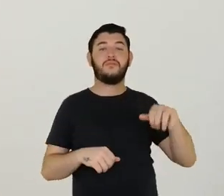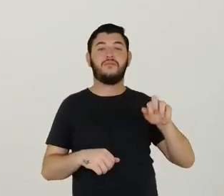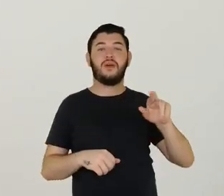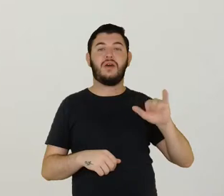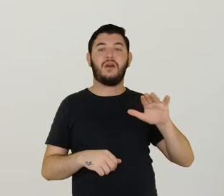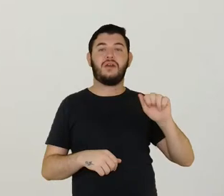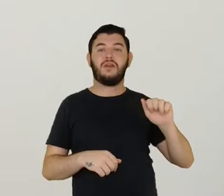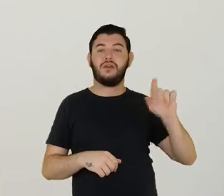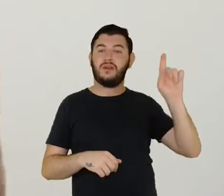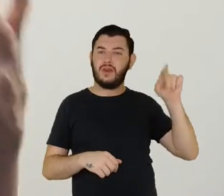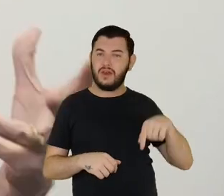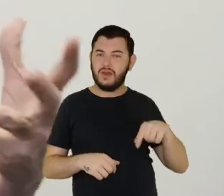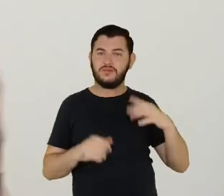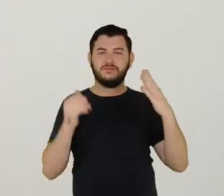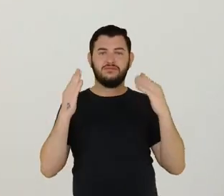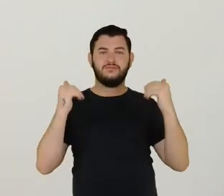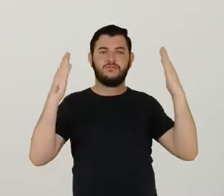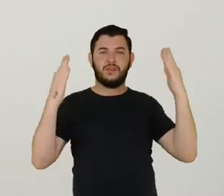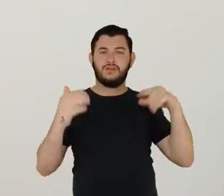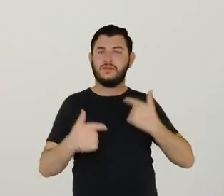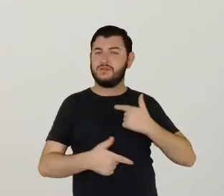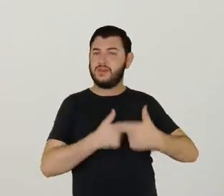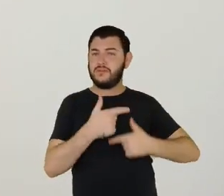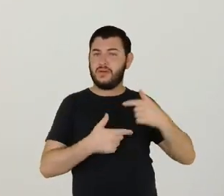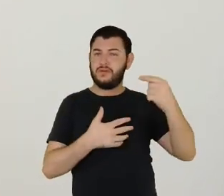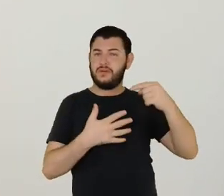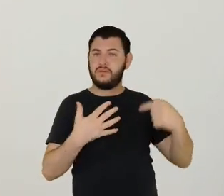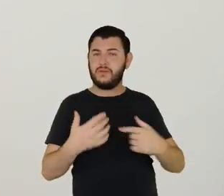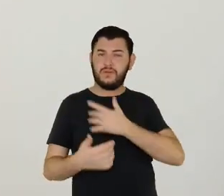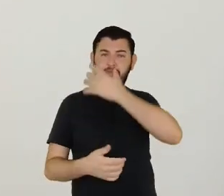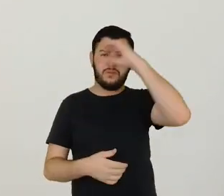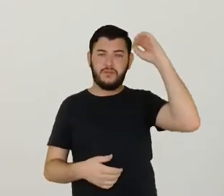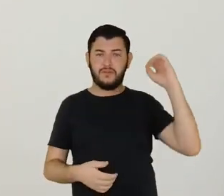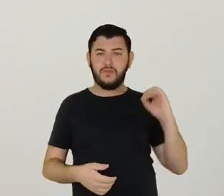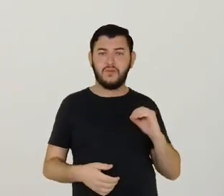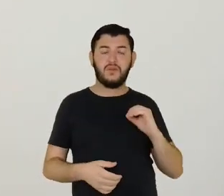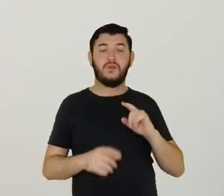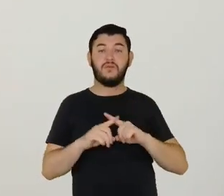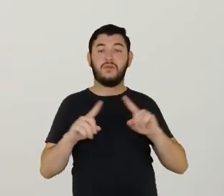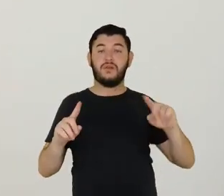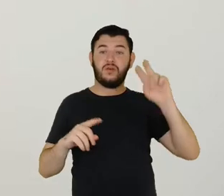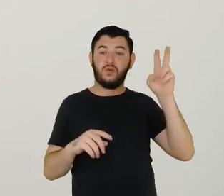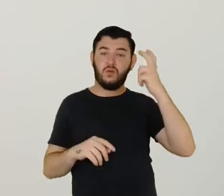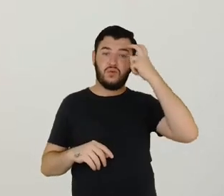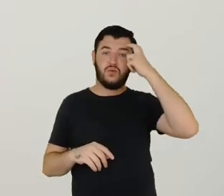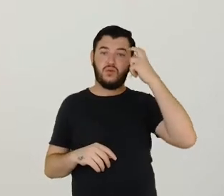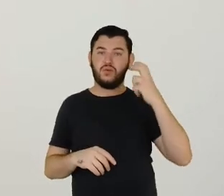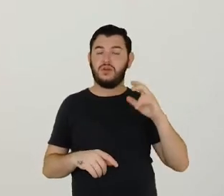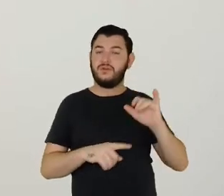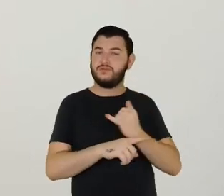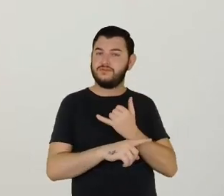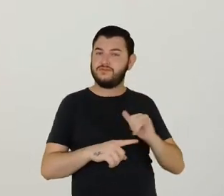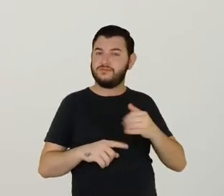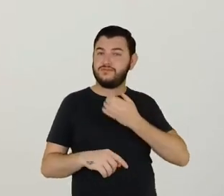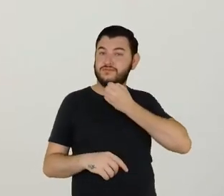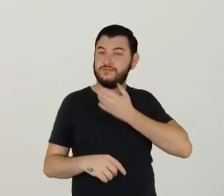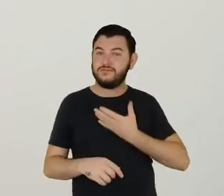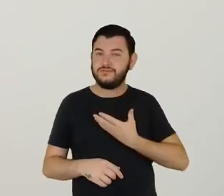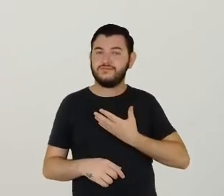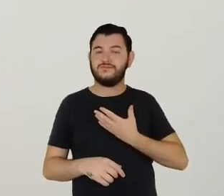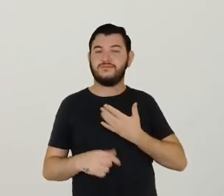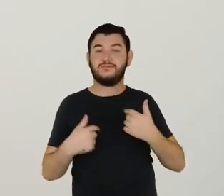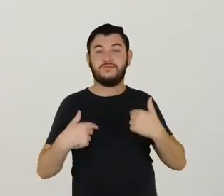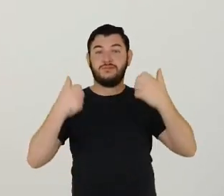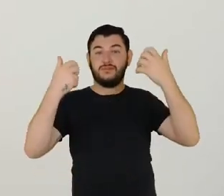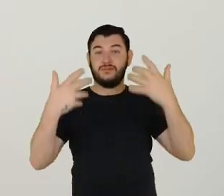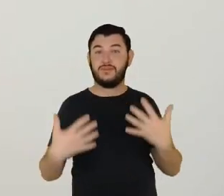e eu acho que a cultura é um melhor caminho. Eu falei, Quaquá, agora me veio uma ideia louca. Vamos amanhã para a